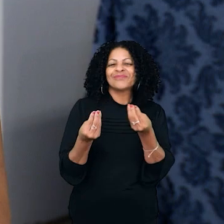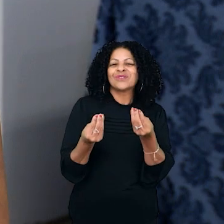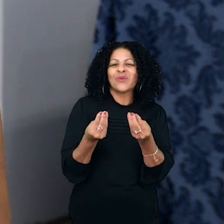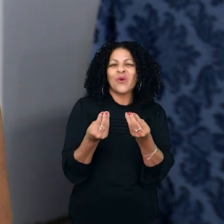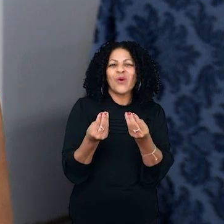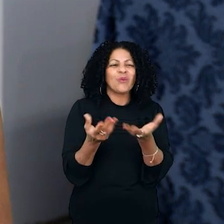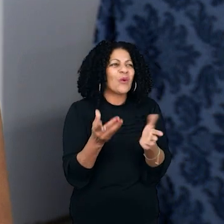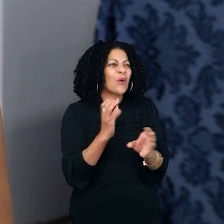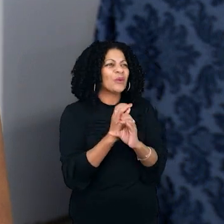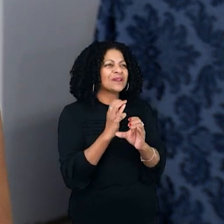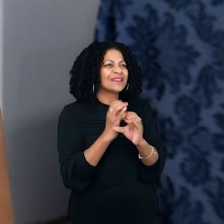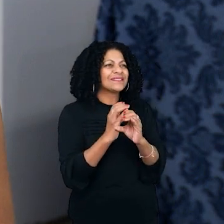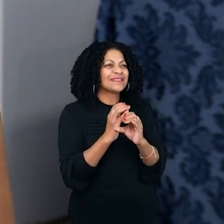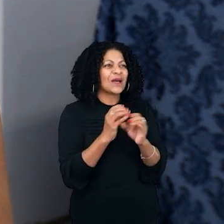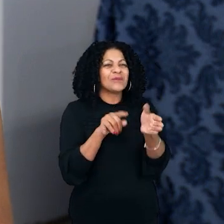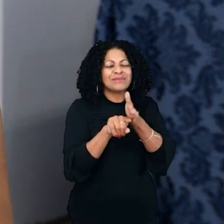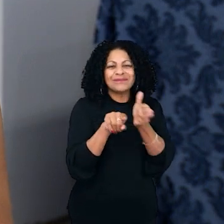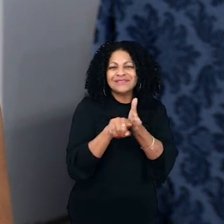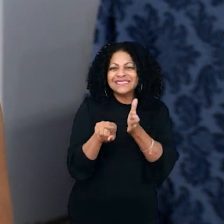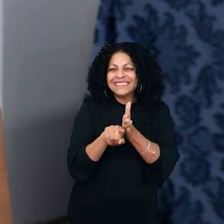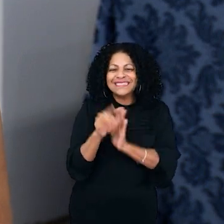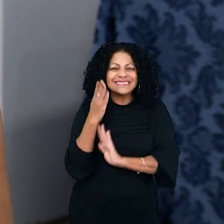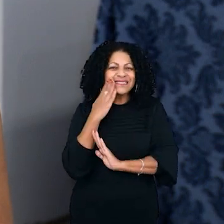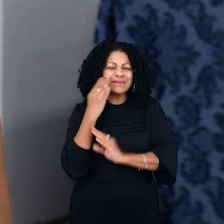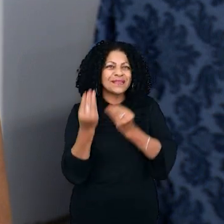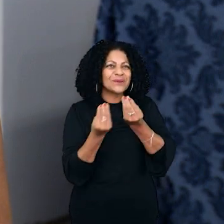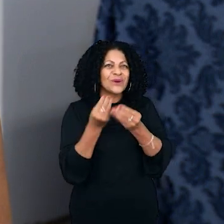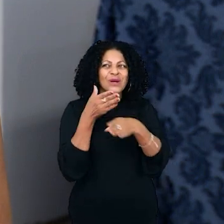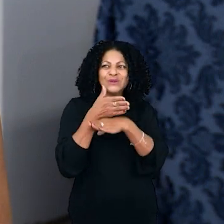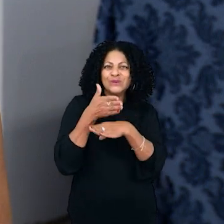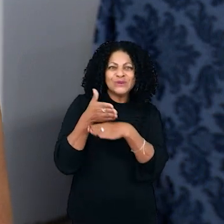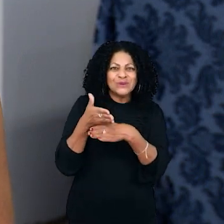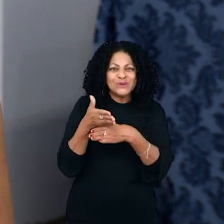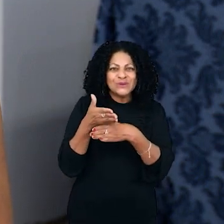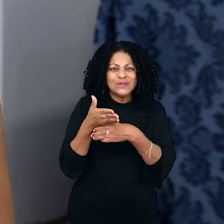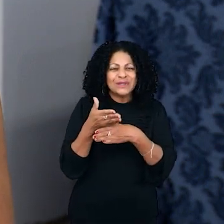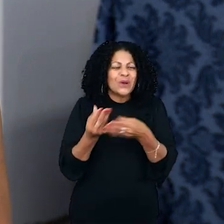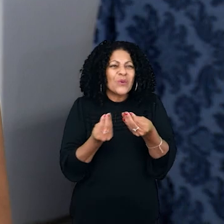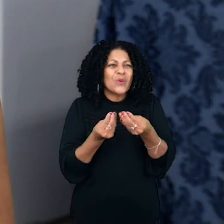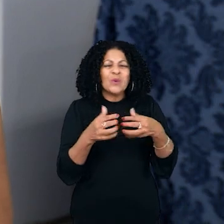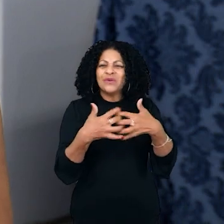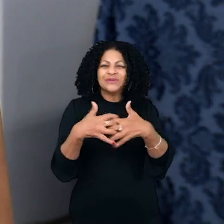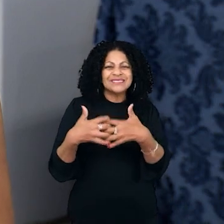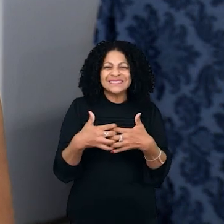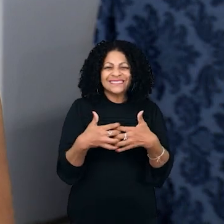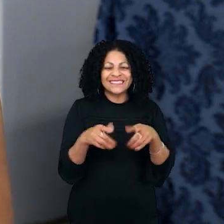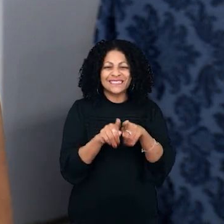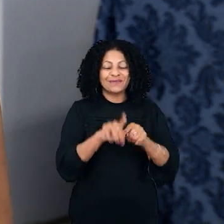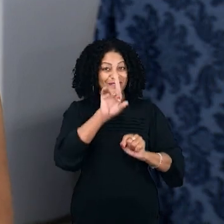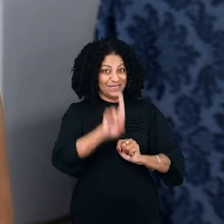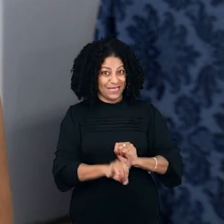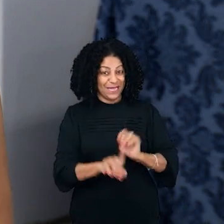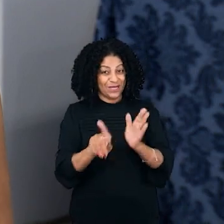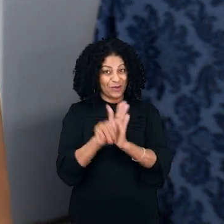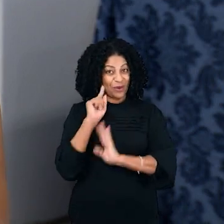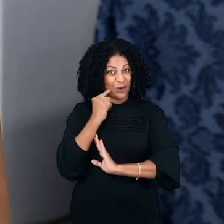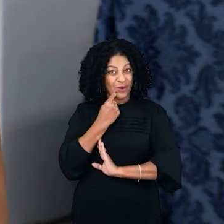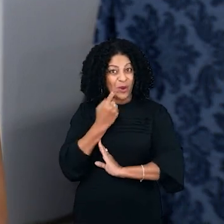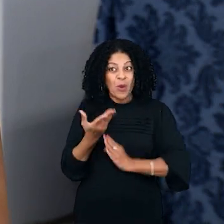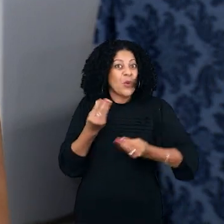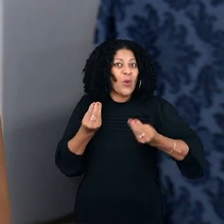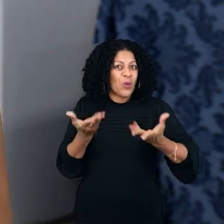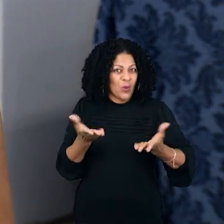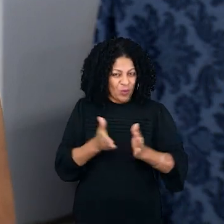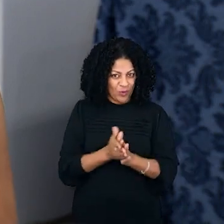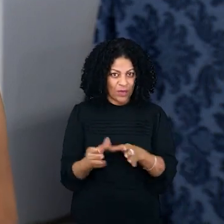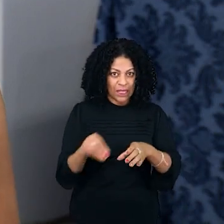sobre isso, para questionar alguma coisa, para saber como acessa algo, para entender como funciona os direitos relacionados